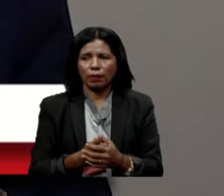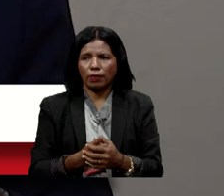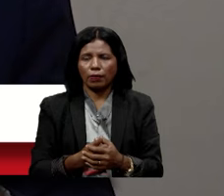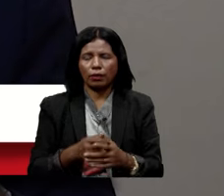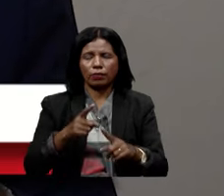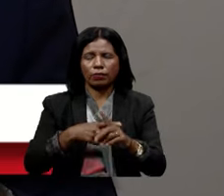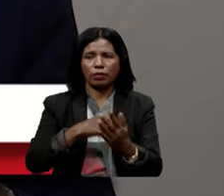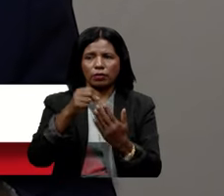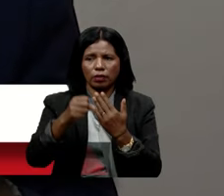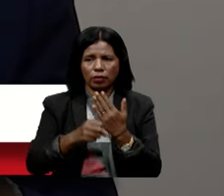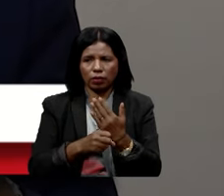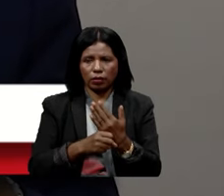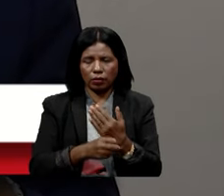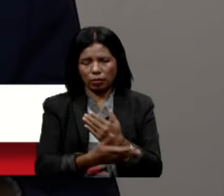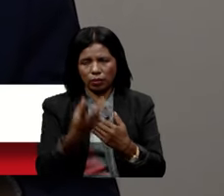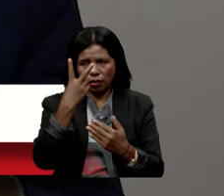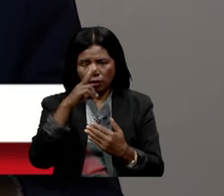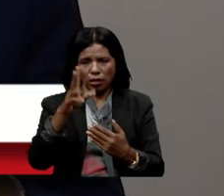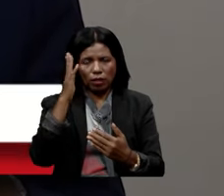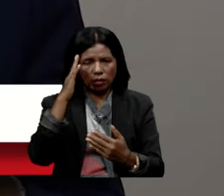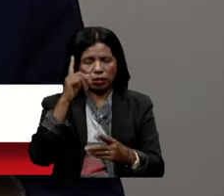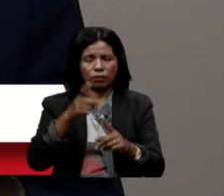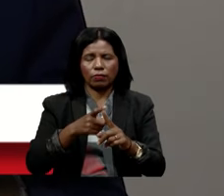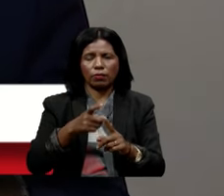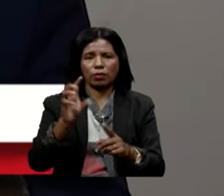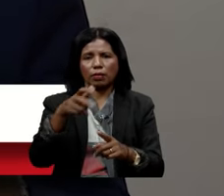setembro, estava tratando, foi indarau dia 13 de setembro,